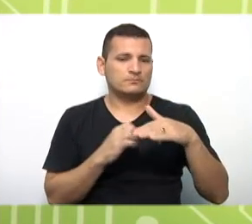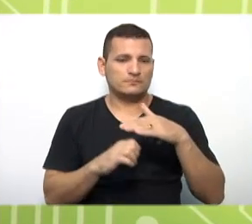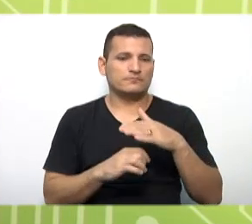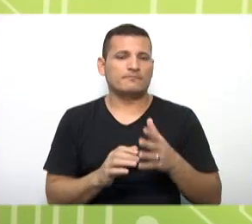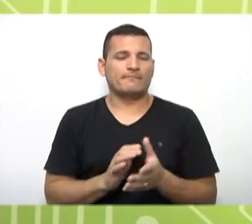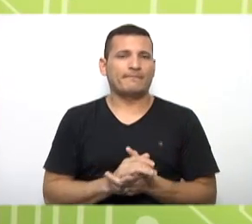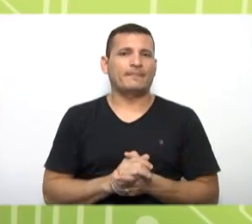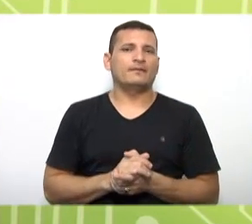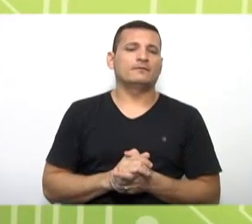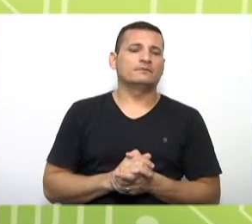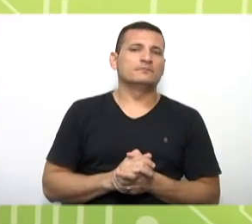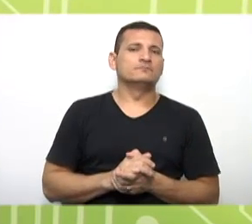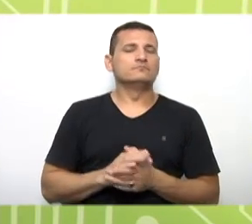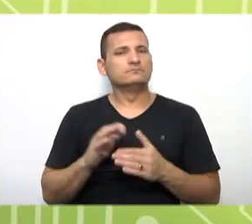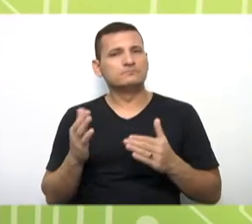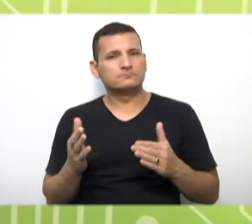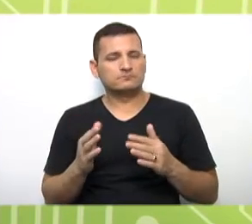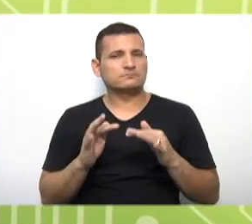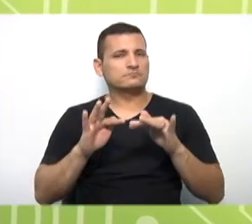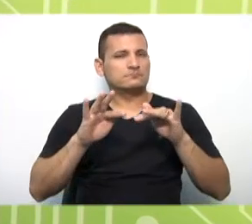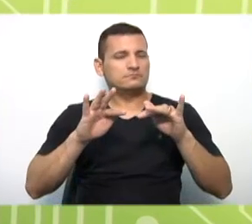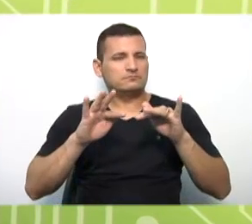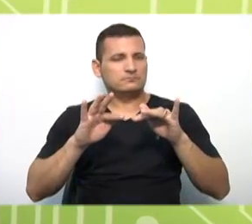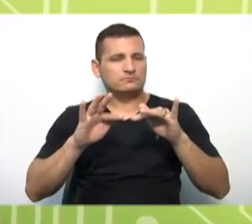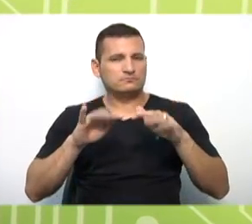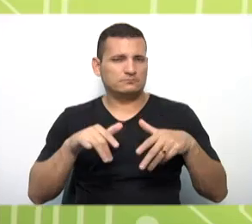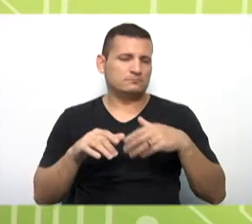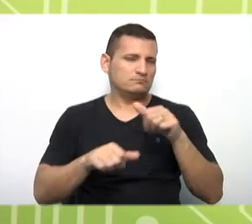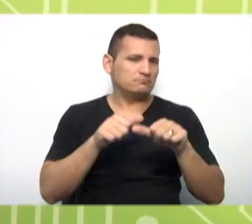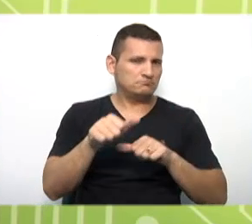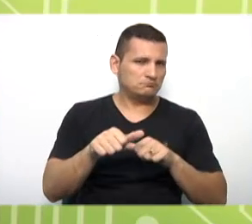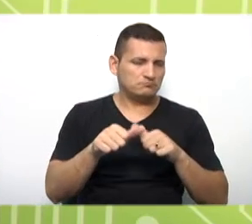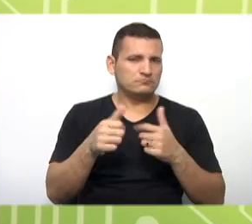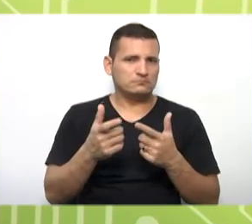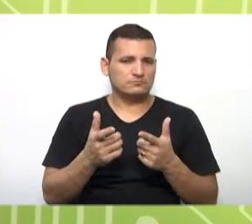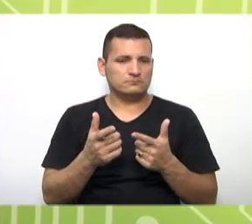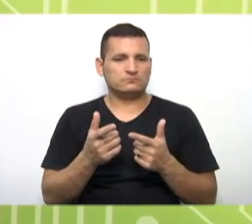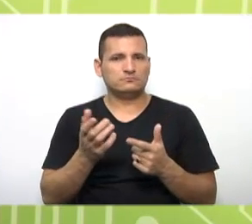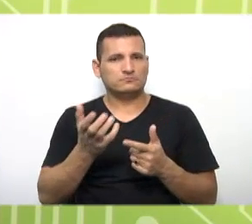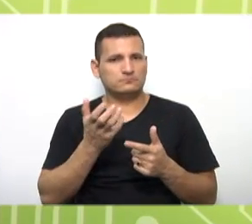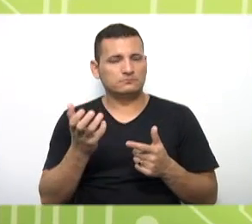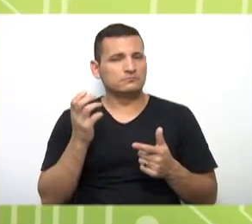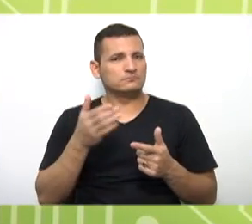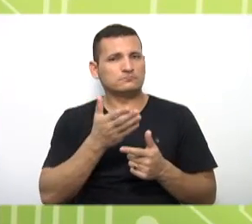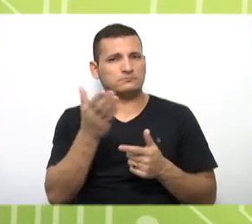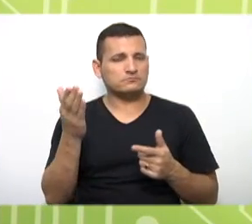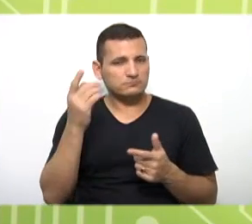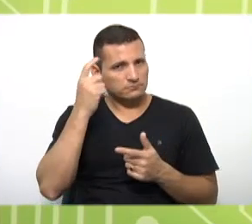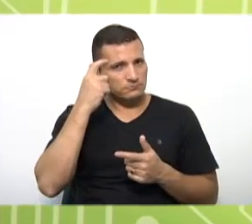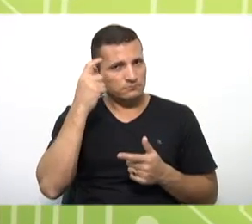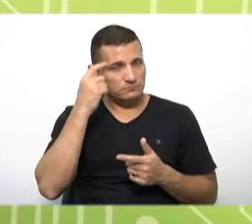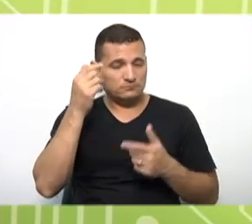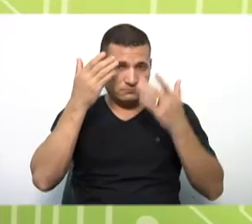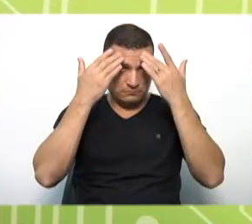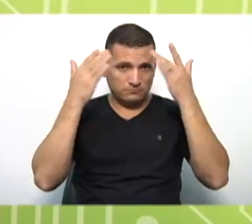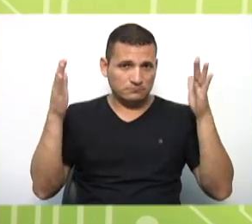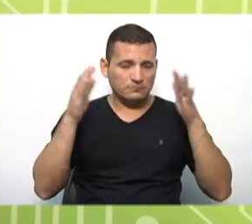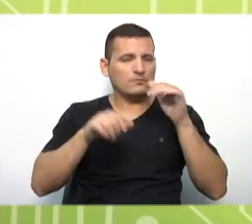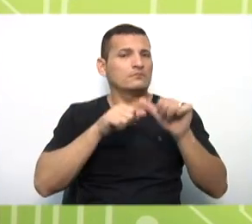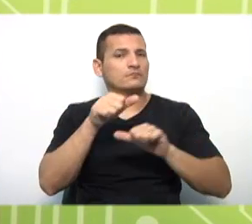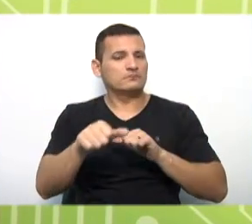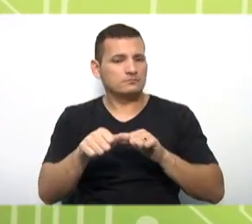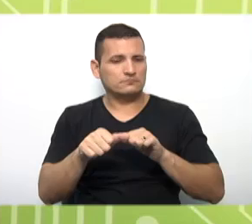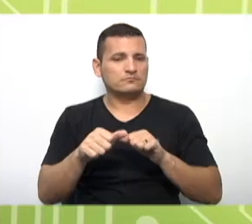gente, para a gente finalizar essa questão em relação a mudanças, eu quero que vocês estejam com a mente aberta para